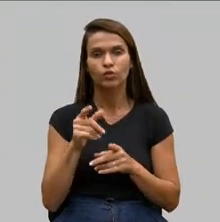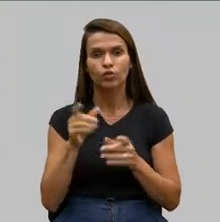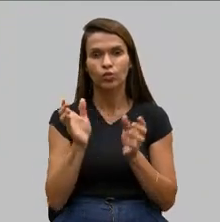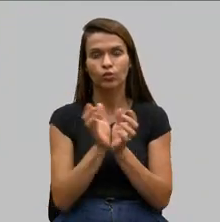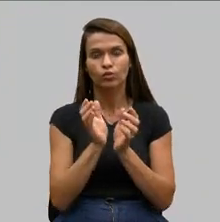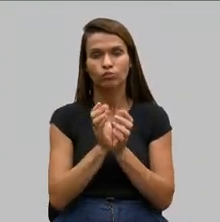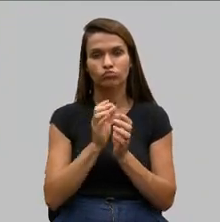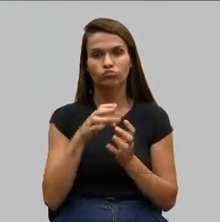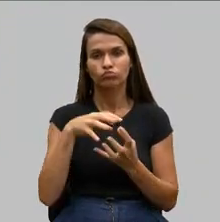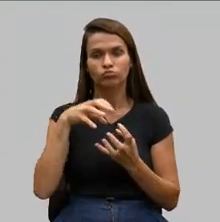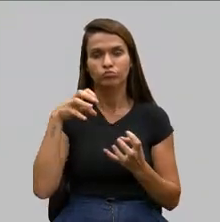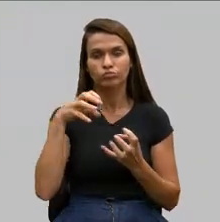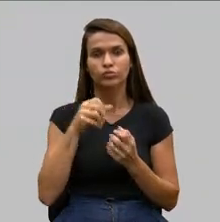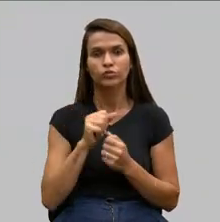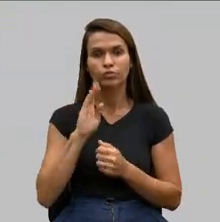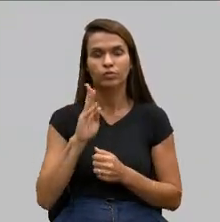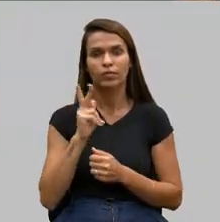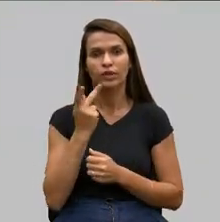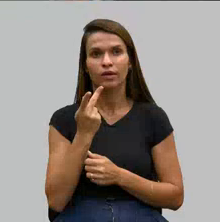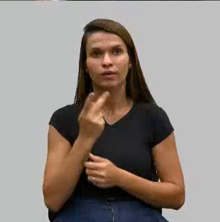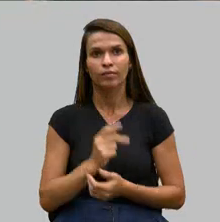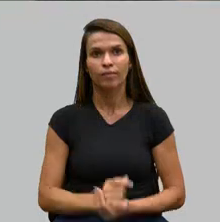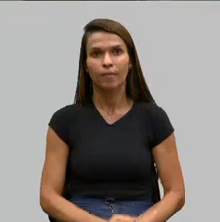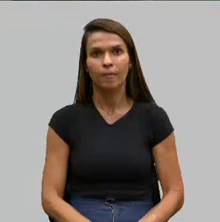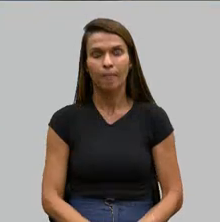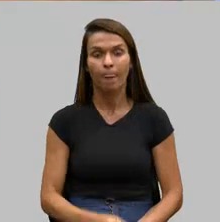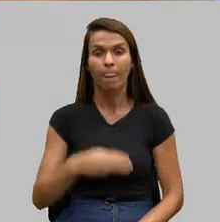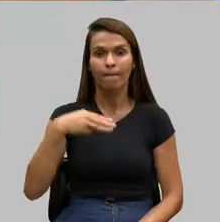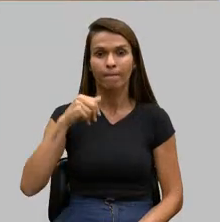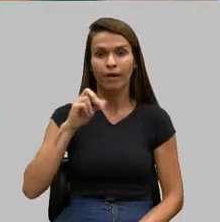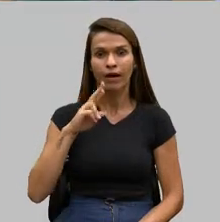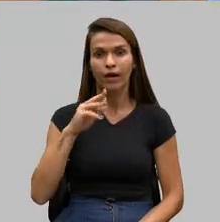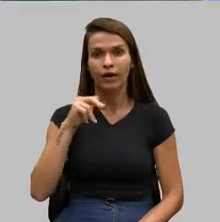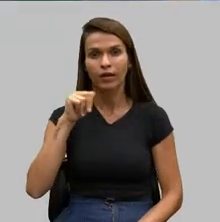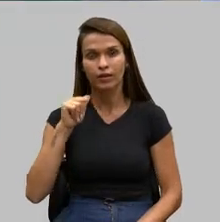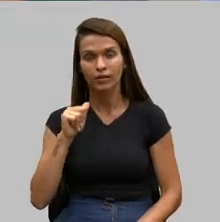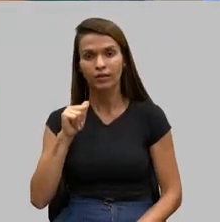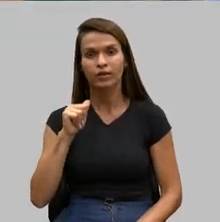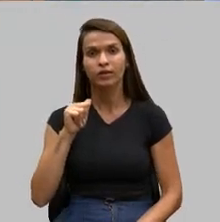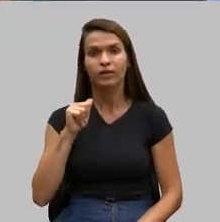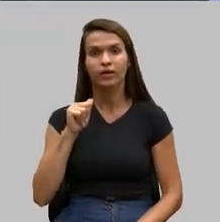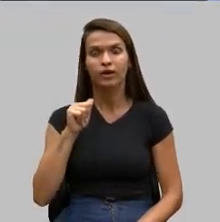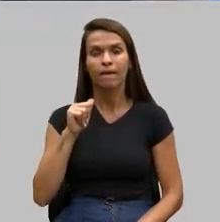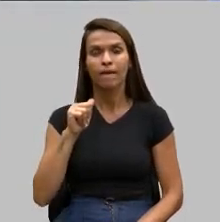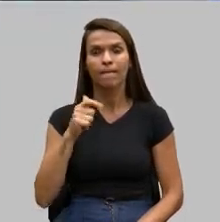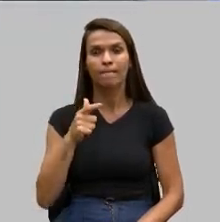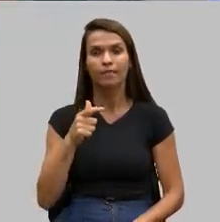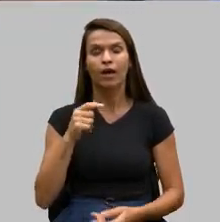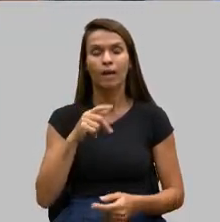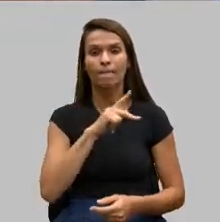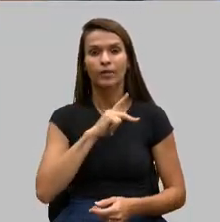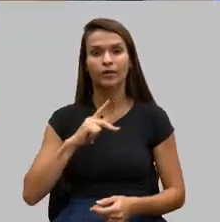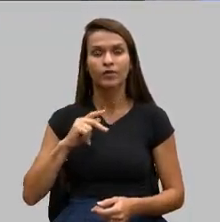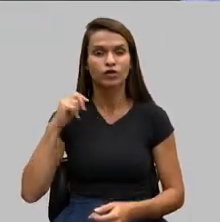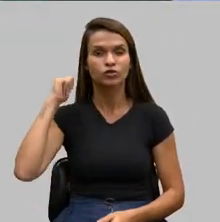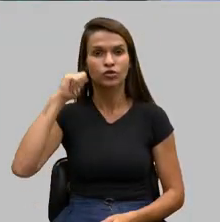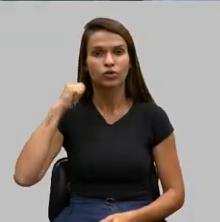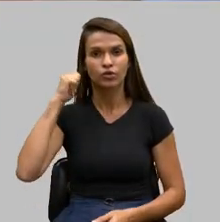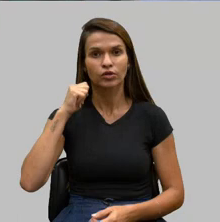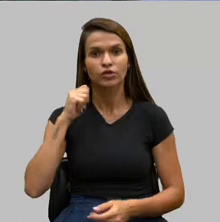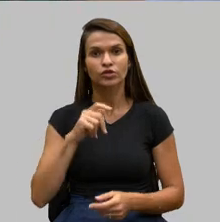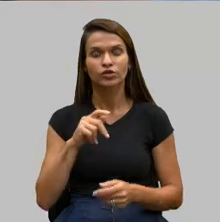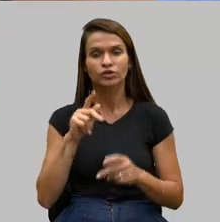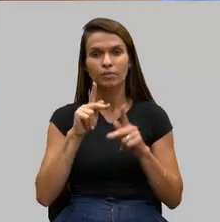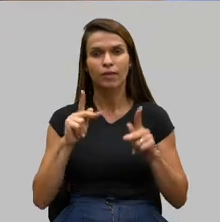idoso de Belo Horizonte Araújo Cunha Presidente da Associação de Pais e amigos